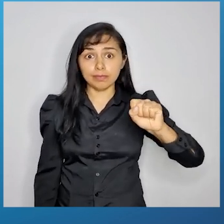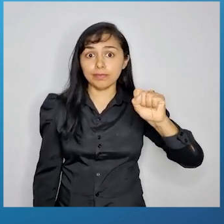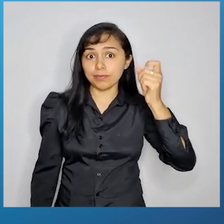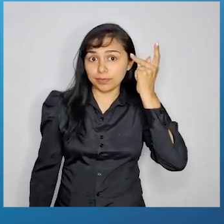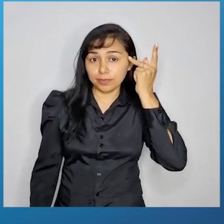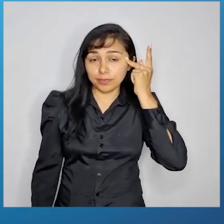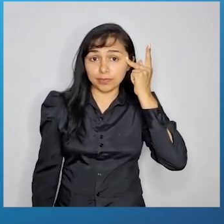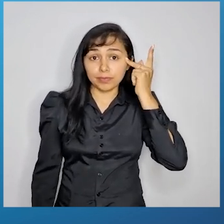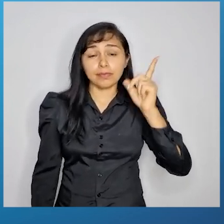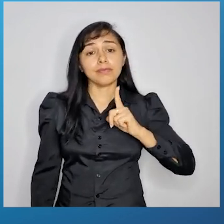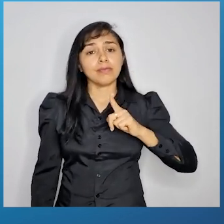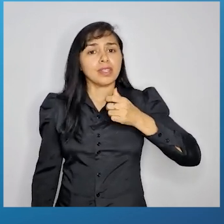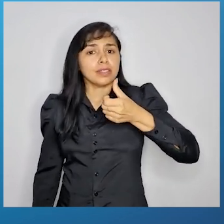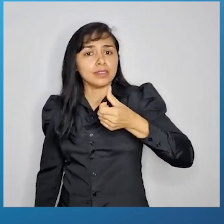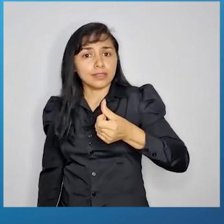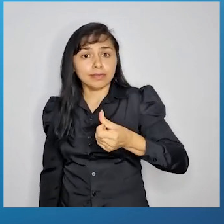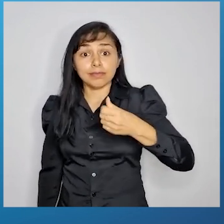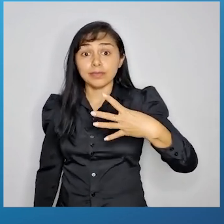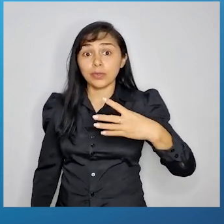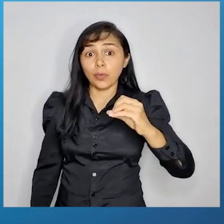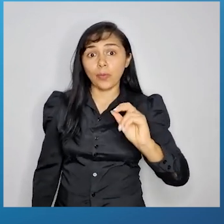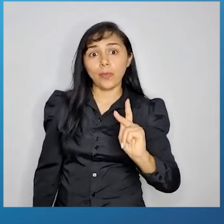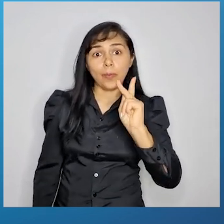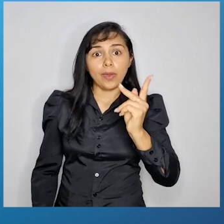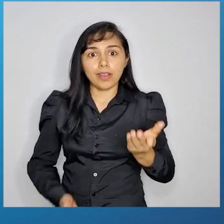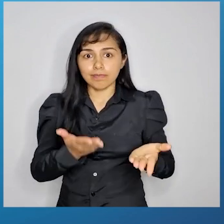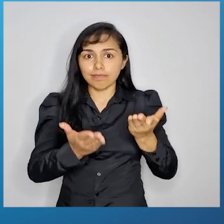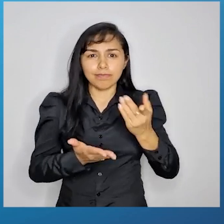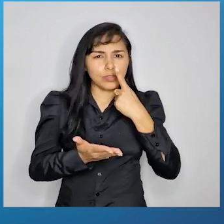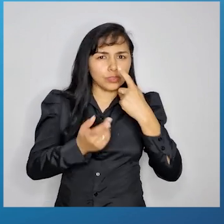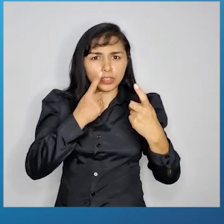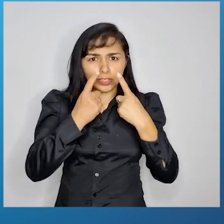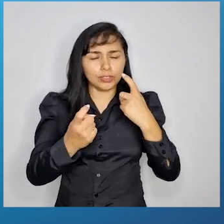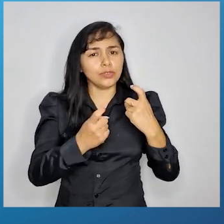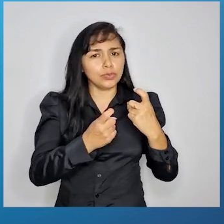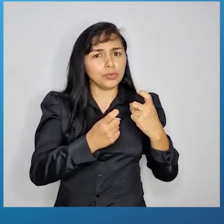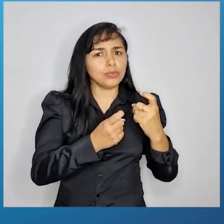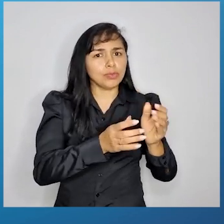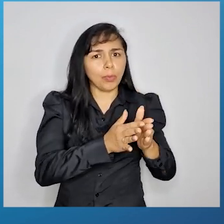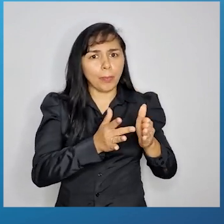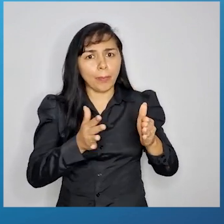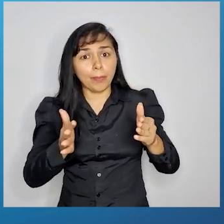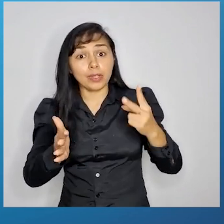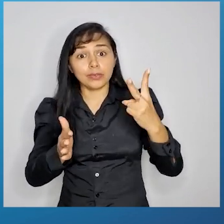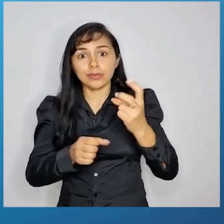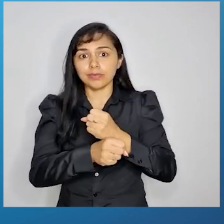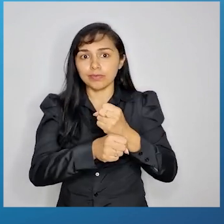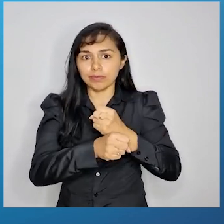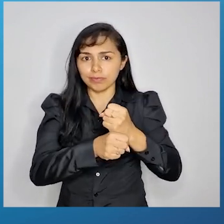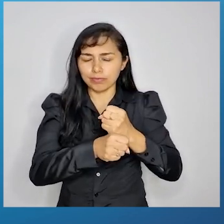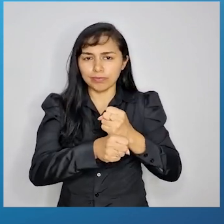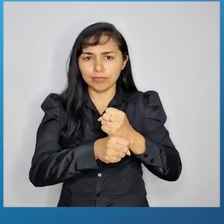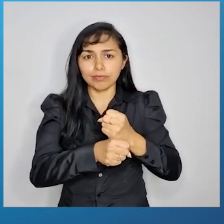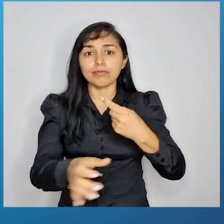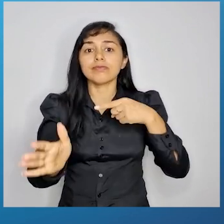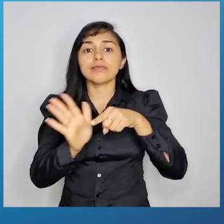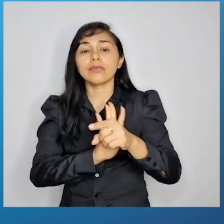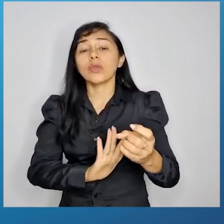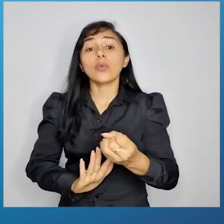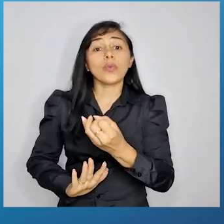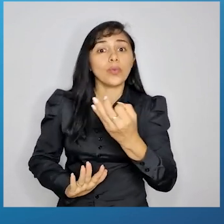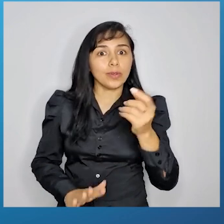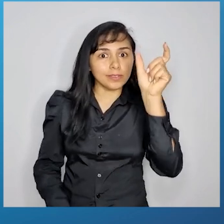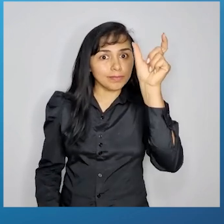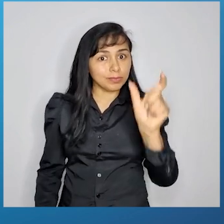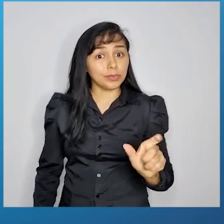640 quilos de lixo em 2 anos. Quanto um morador produz em um ano? Então, observem aqui que nós